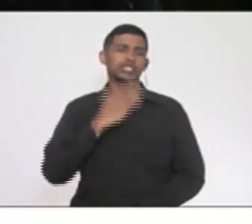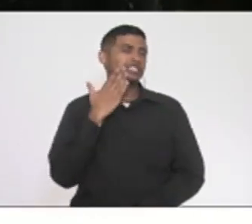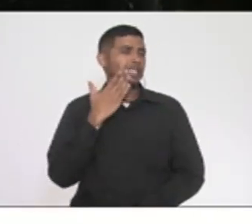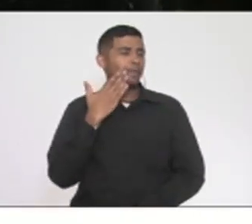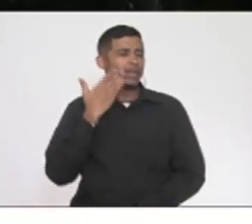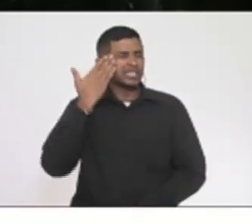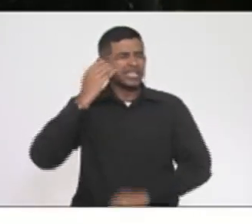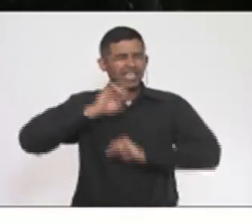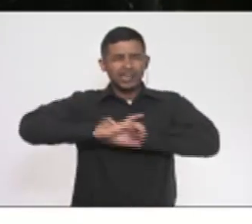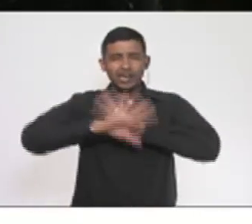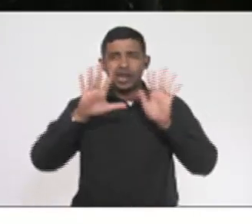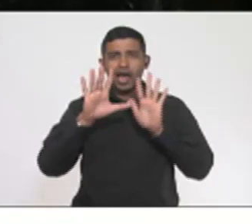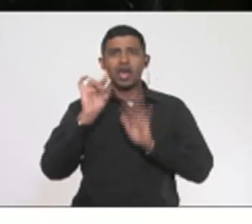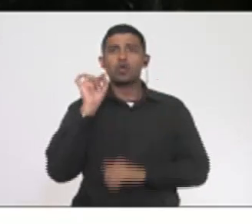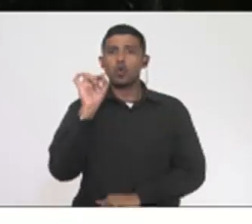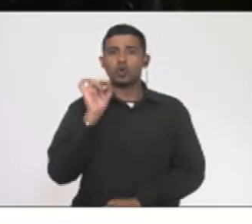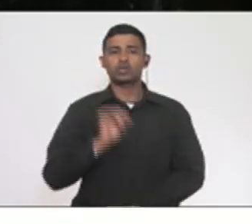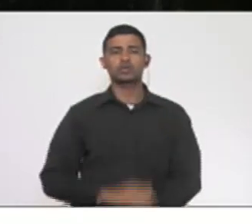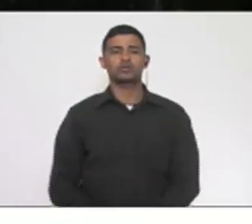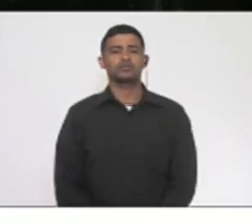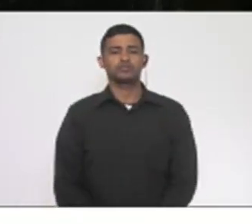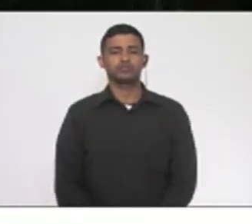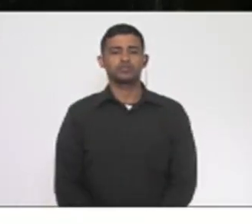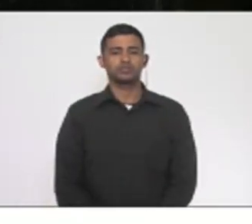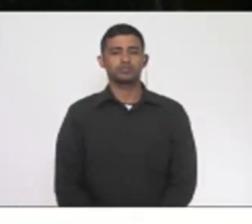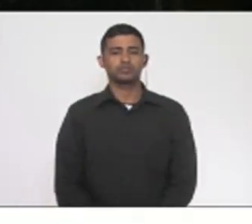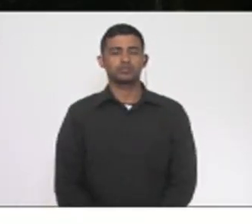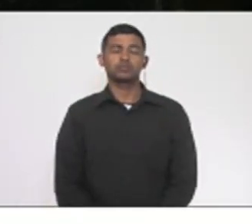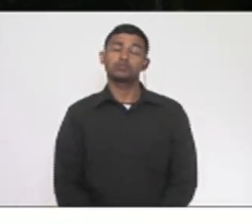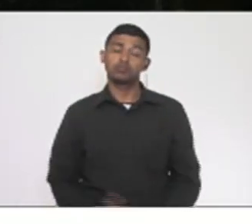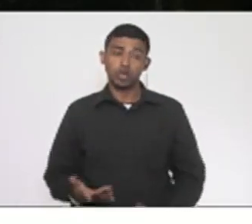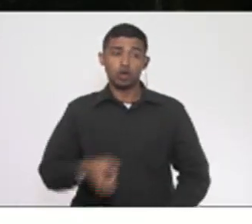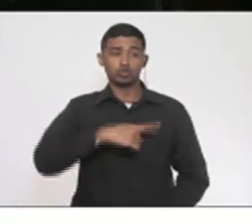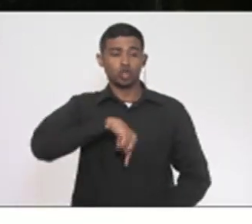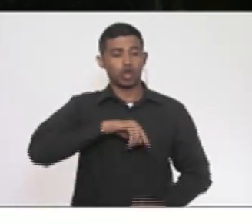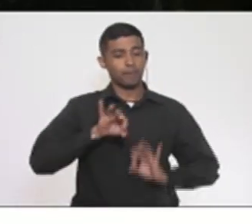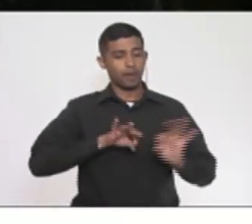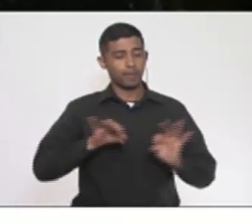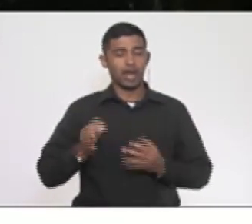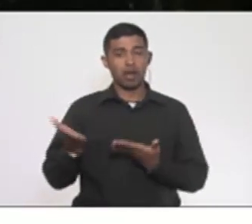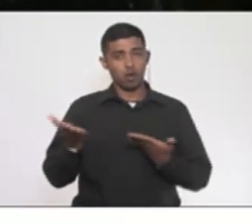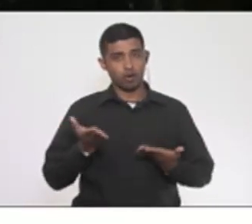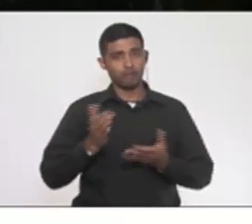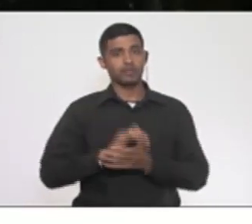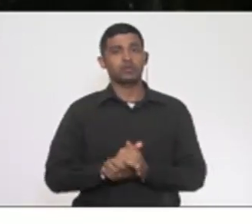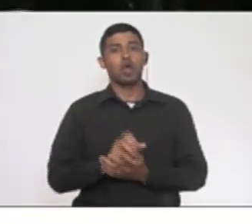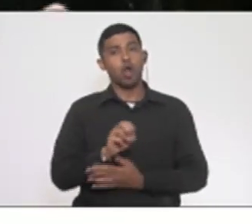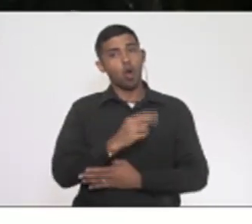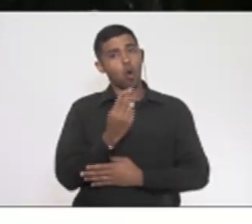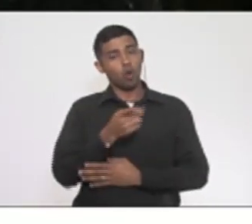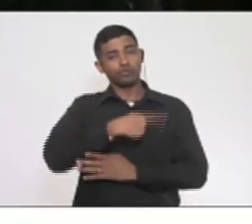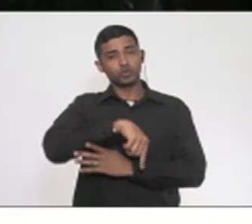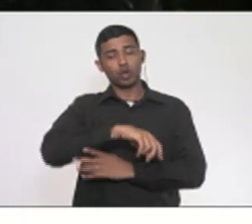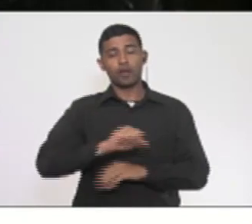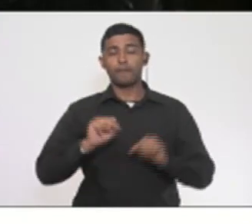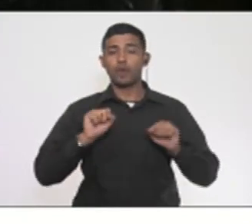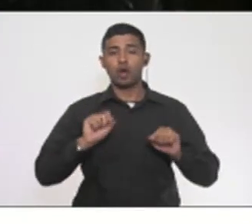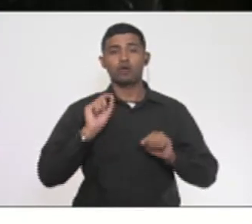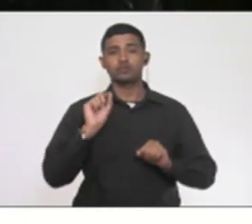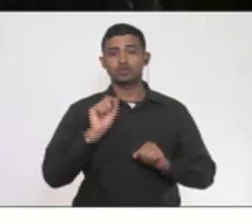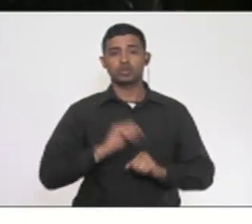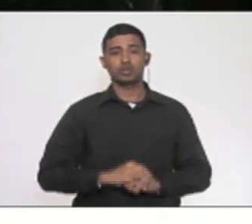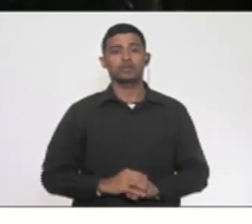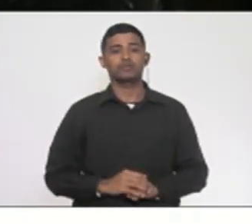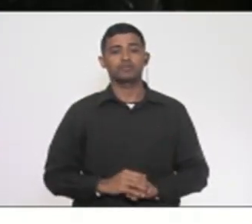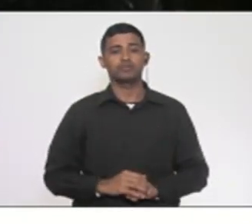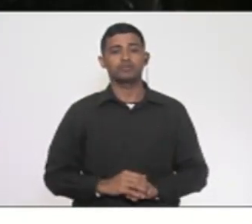é, e aí vamos fazer o convite, ou nós podemos fazer isso